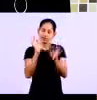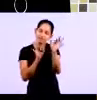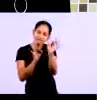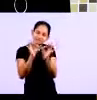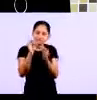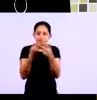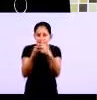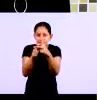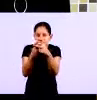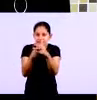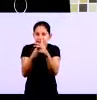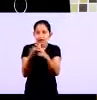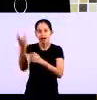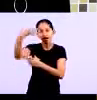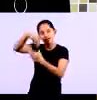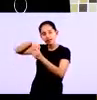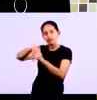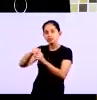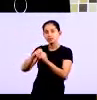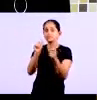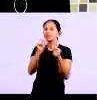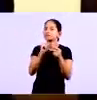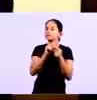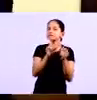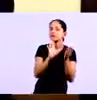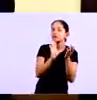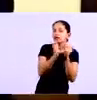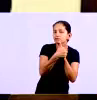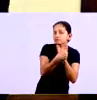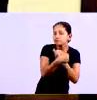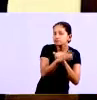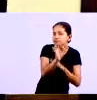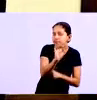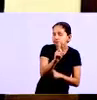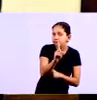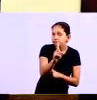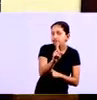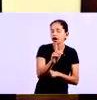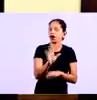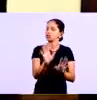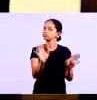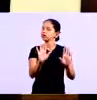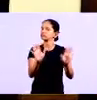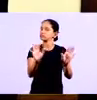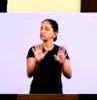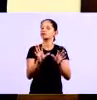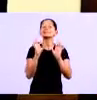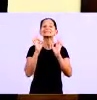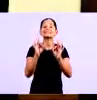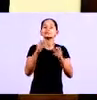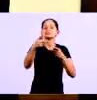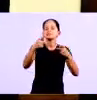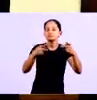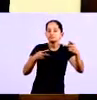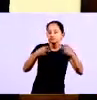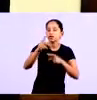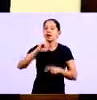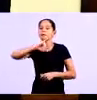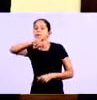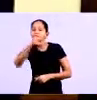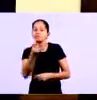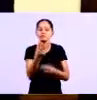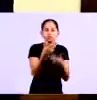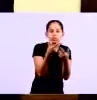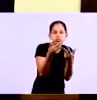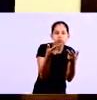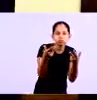mas a gente não vai fazer nada de legal não, né? Não, claro que não. Quando você faz tudo certinho e aproveita as oportunidades